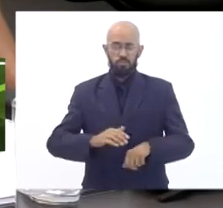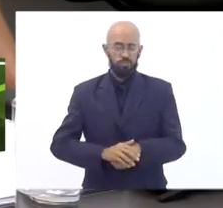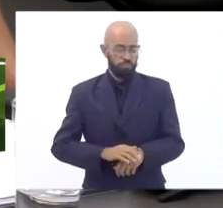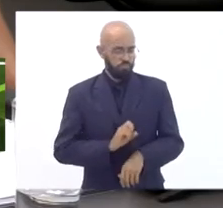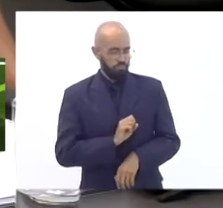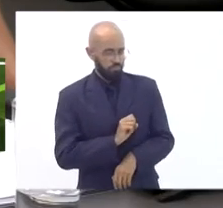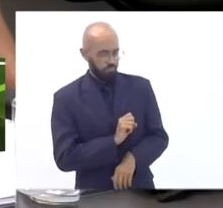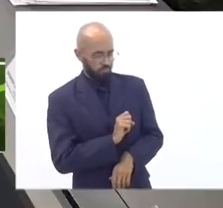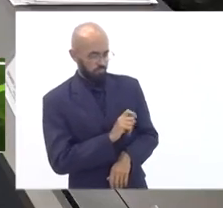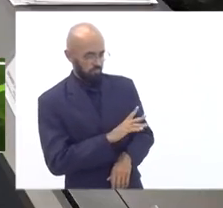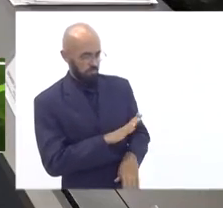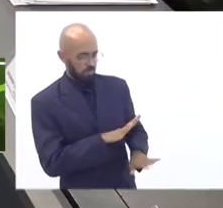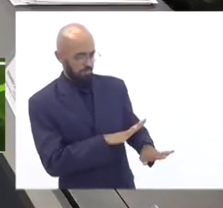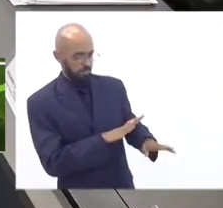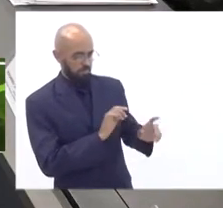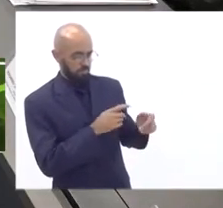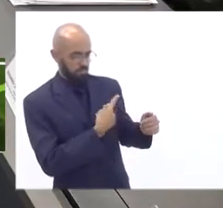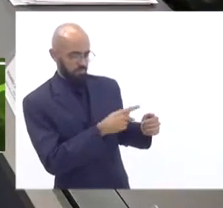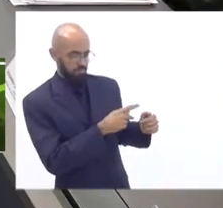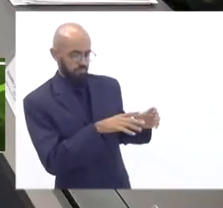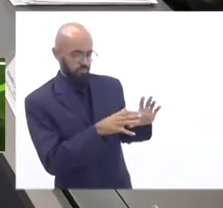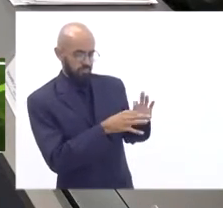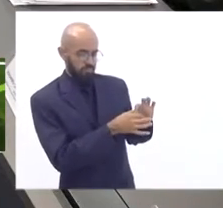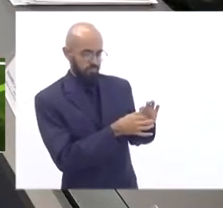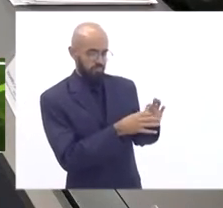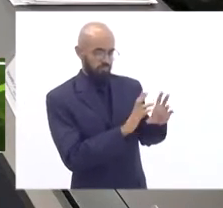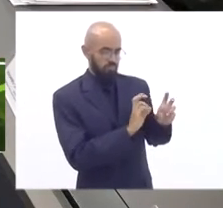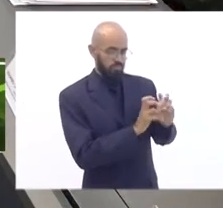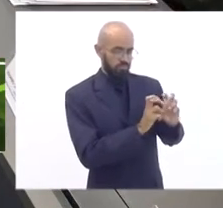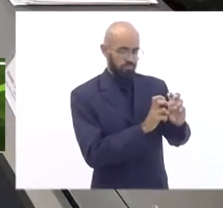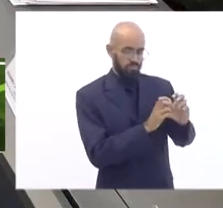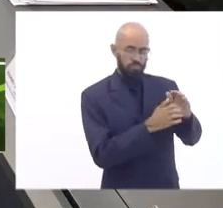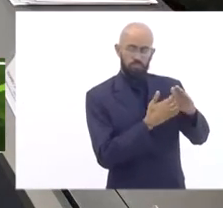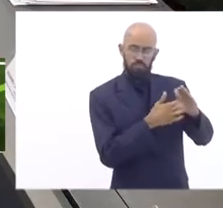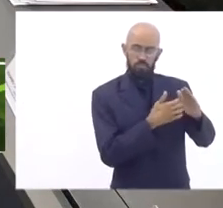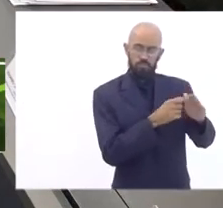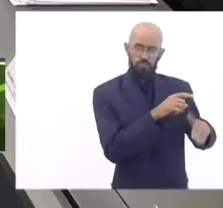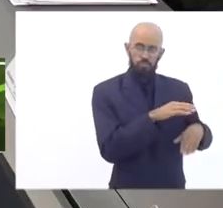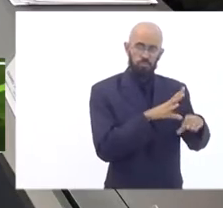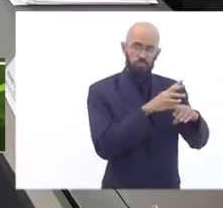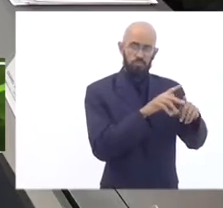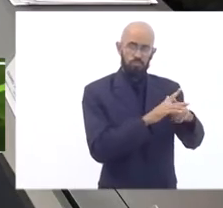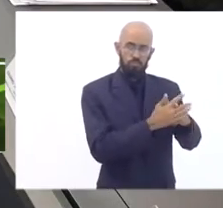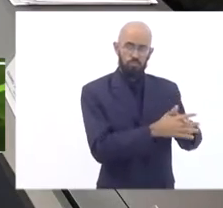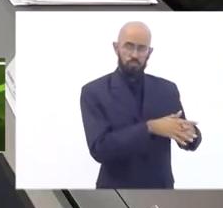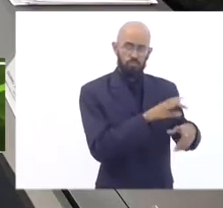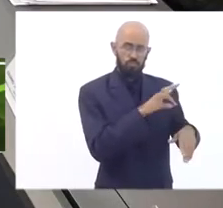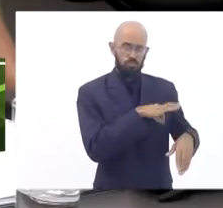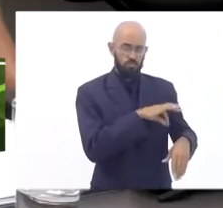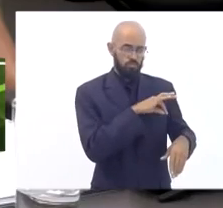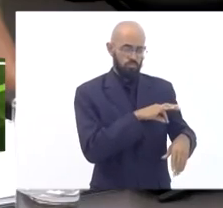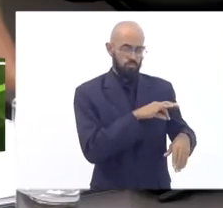ligação com a Supervia no passado, em relação à questão do aumento da tarifária, que você não tem nada para falar, isso? Não, com relação.